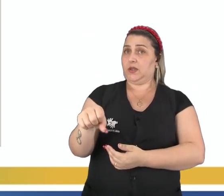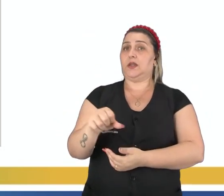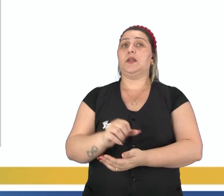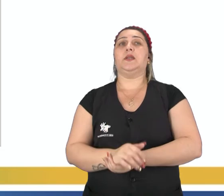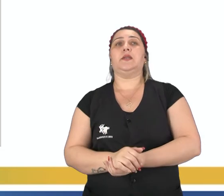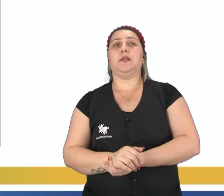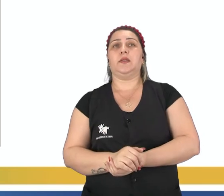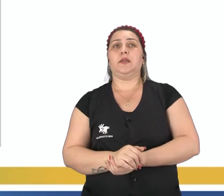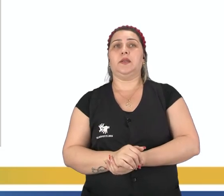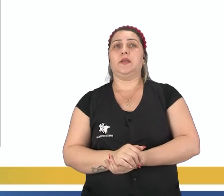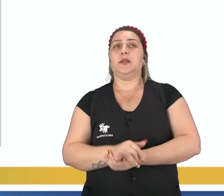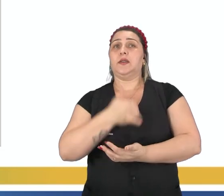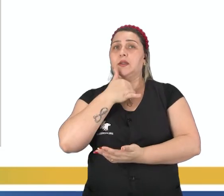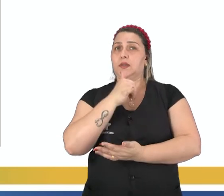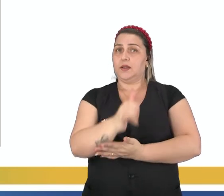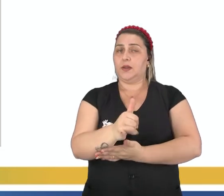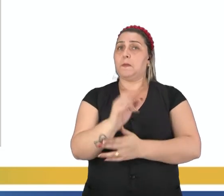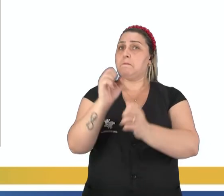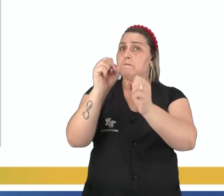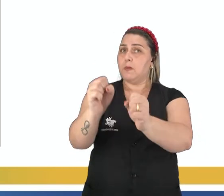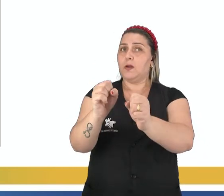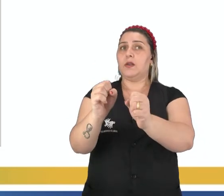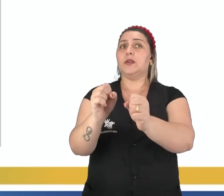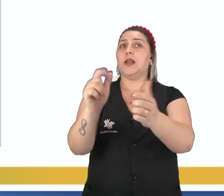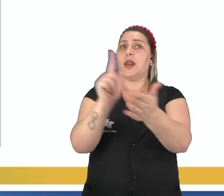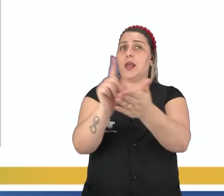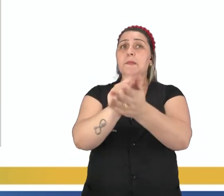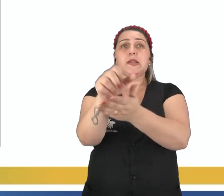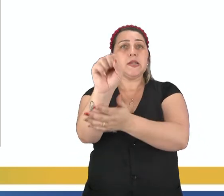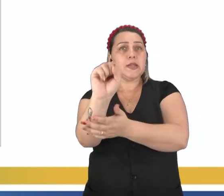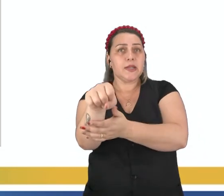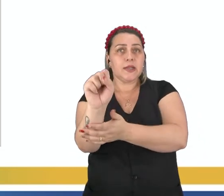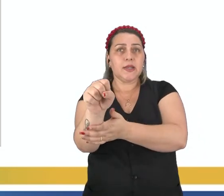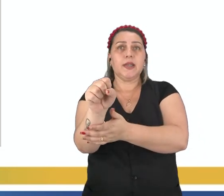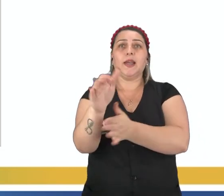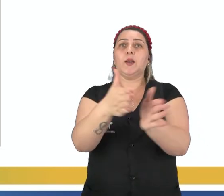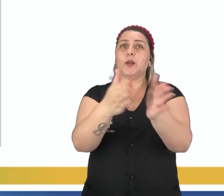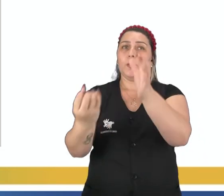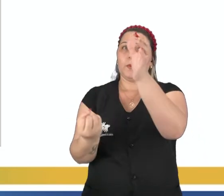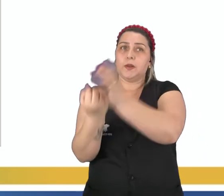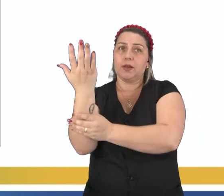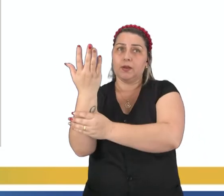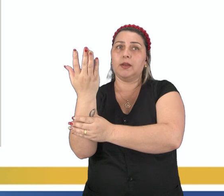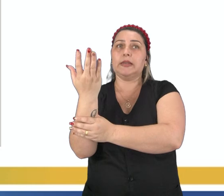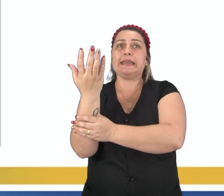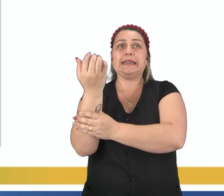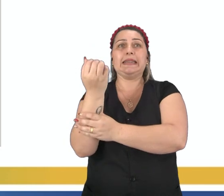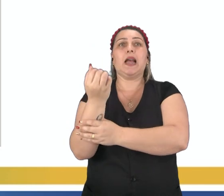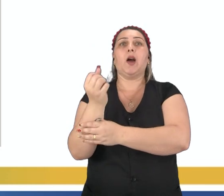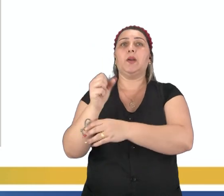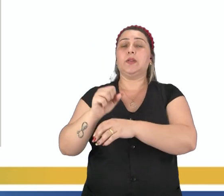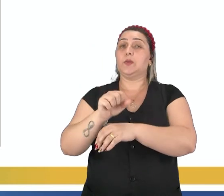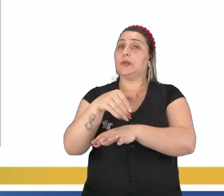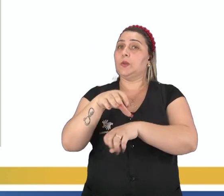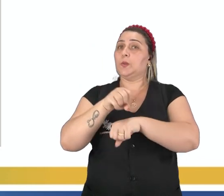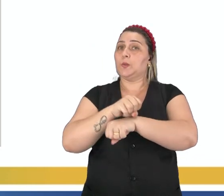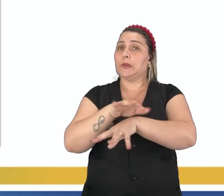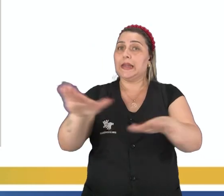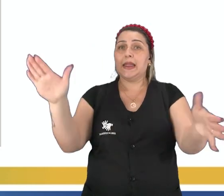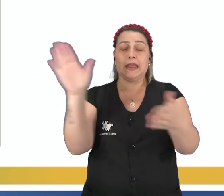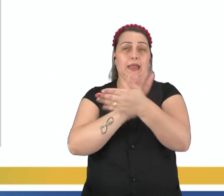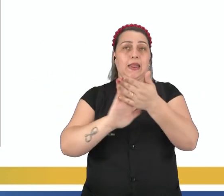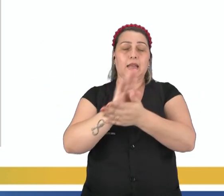energia proveniente das hidrelétricas pode ser considerada limpa. A resposta é sim, se considerarmos que durante o processo de